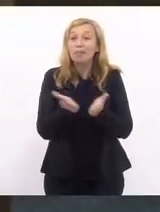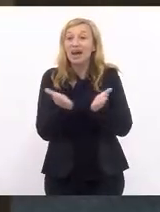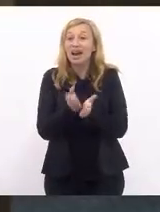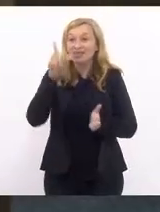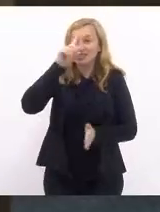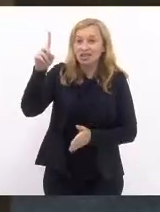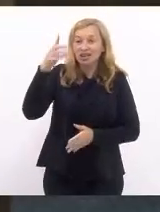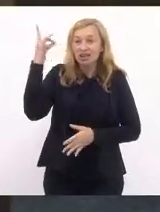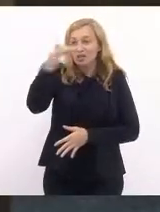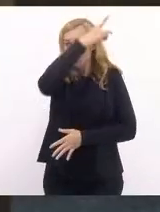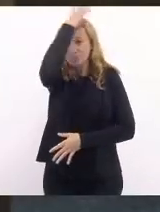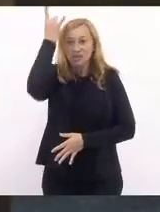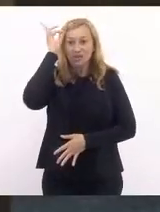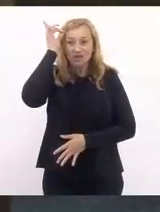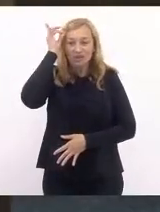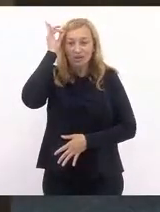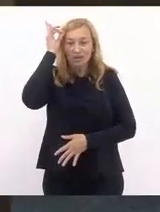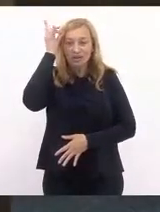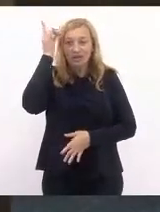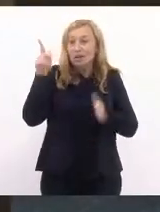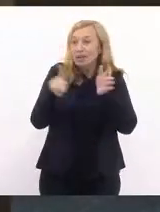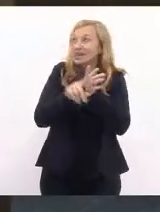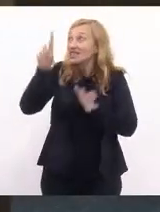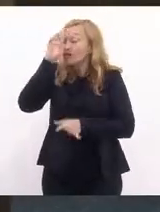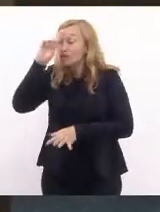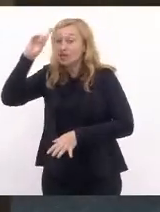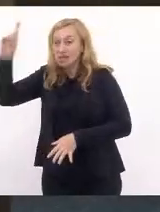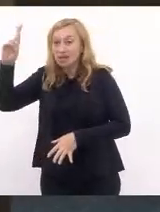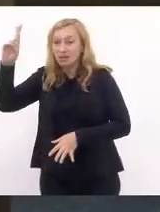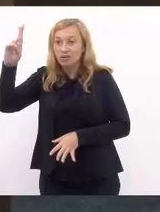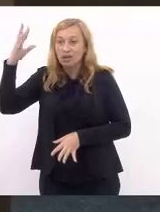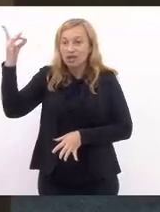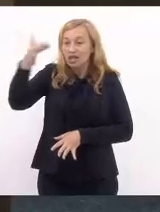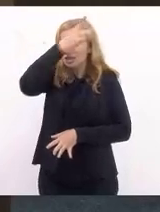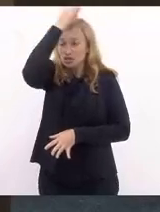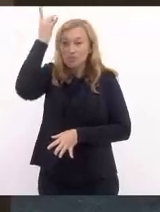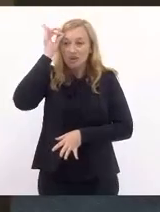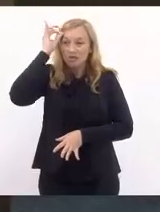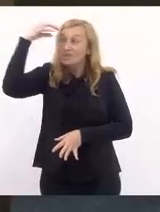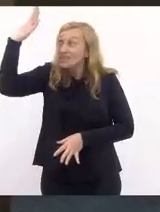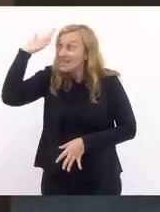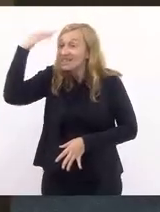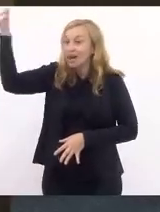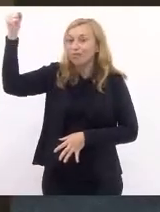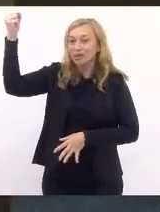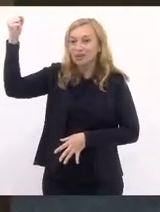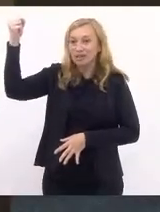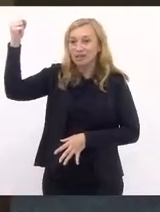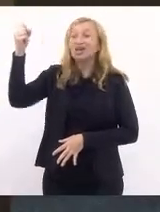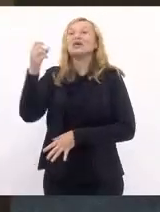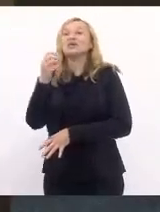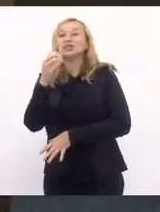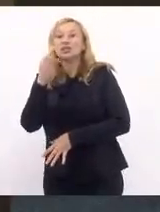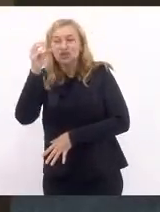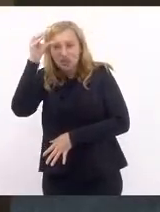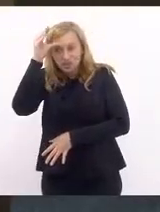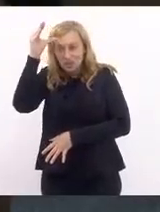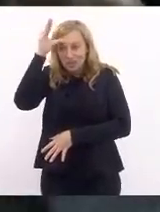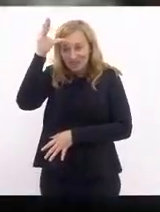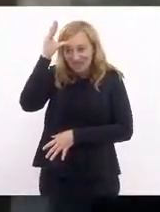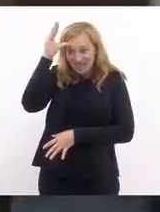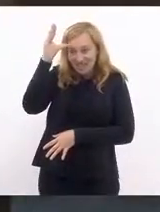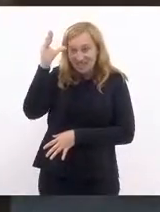Bíblia diz que o Espírito Santo é espírito do Senhor Genuíno espírito de Sabedoria espírito de conhecimento